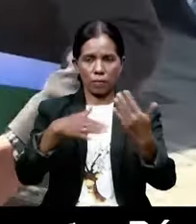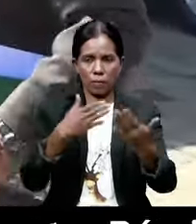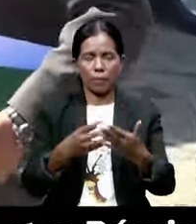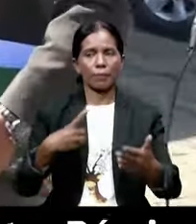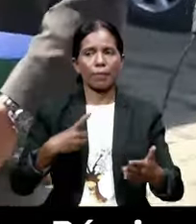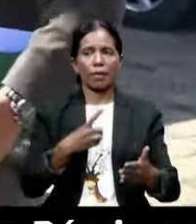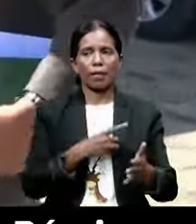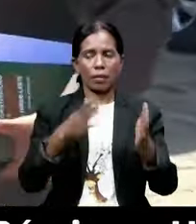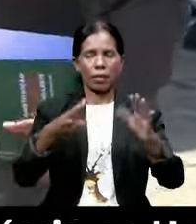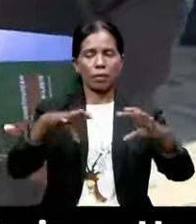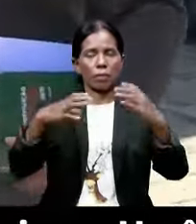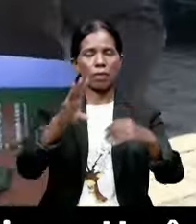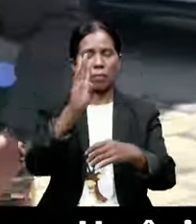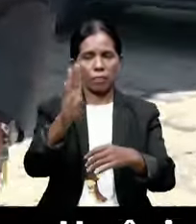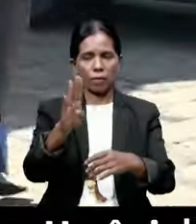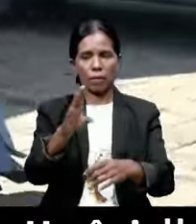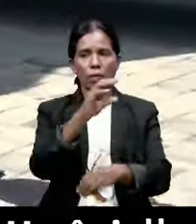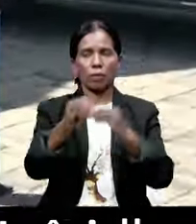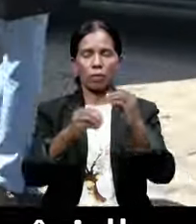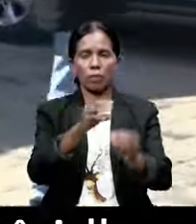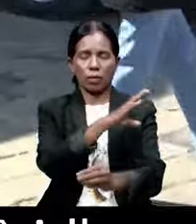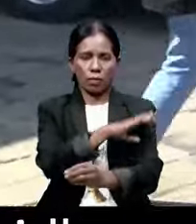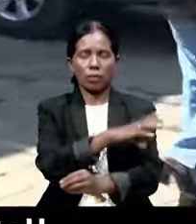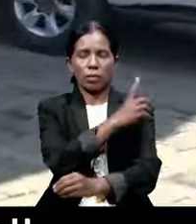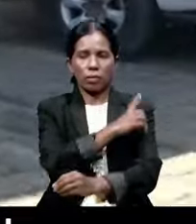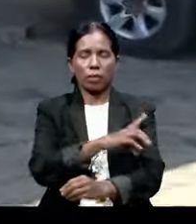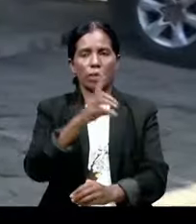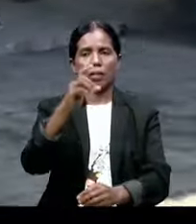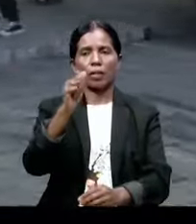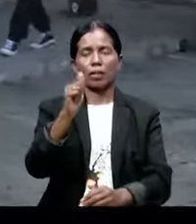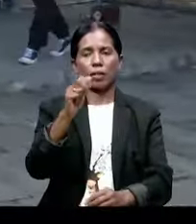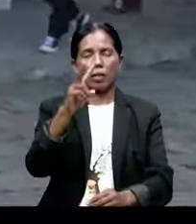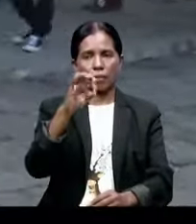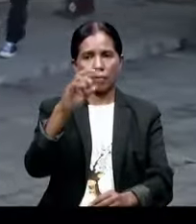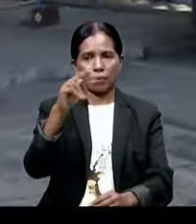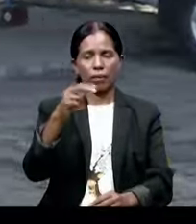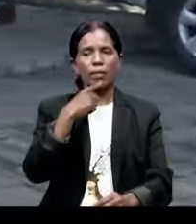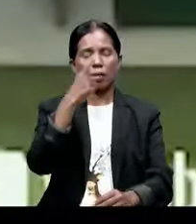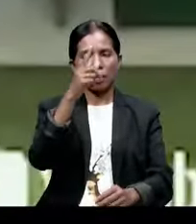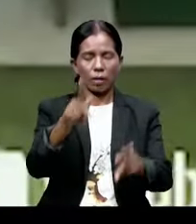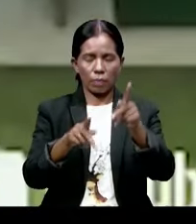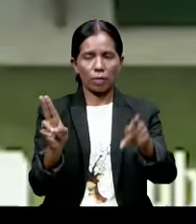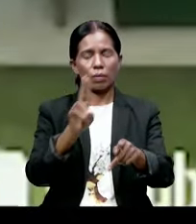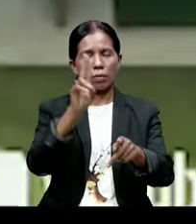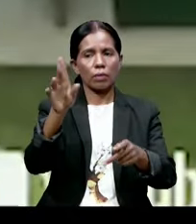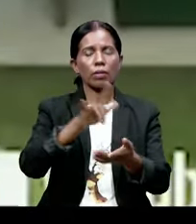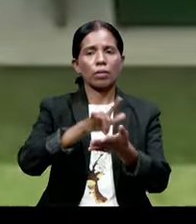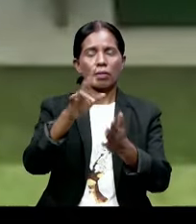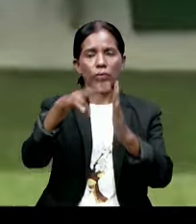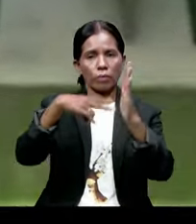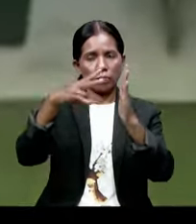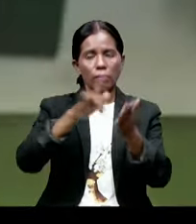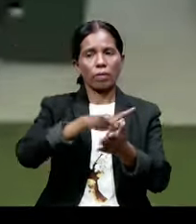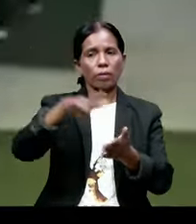Deputado Rússi, Comissão Beba Assunto Segurança no Defesa, David Dias Ximenes, mandate considera MNB usa drone, foto super